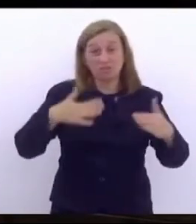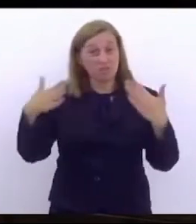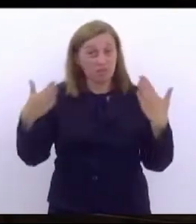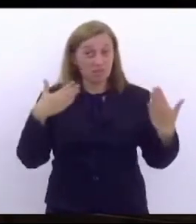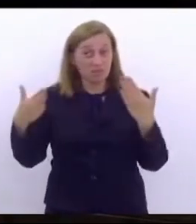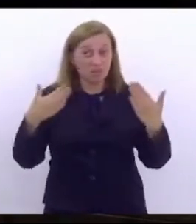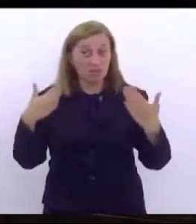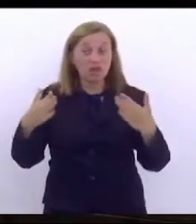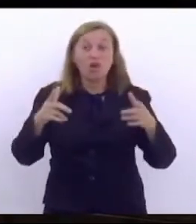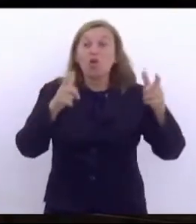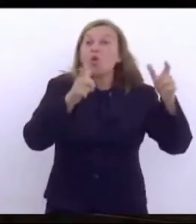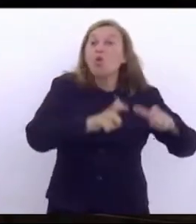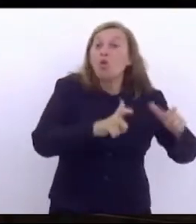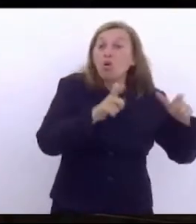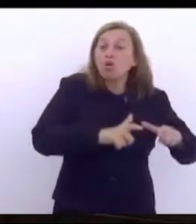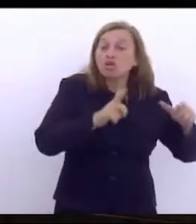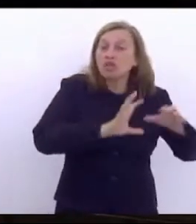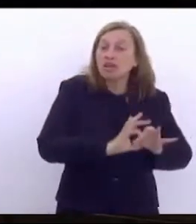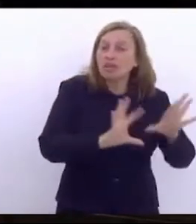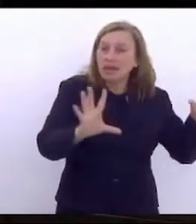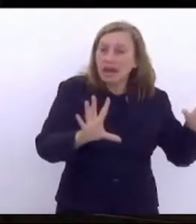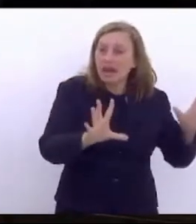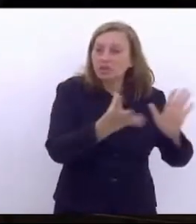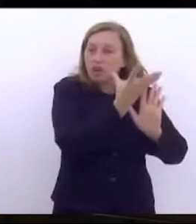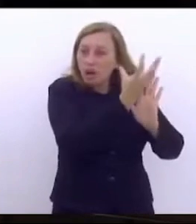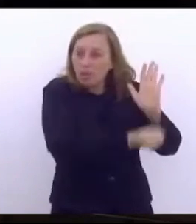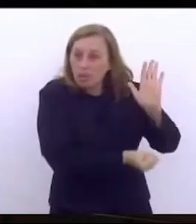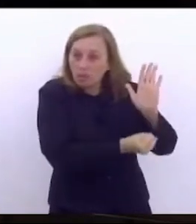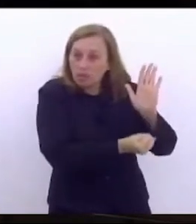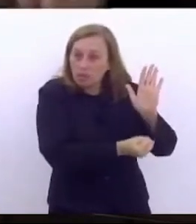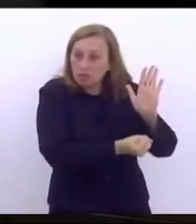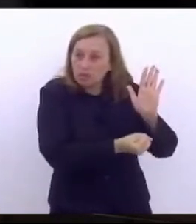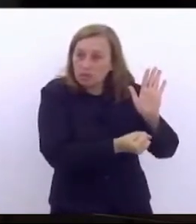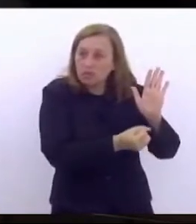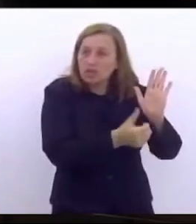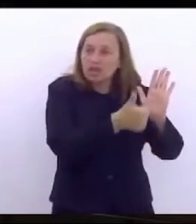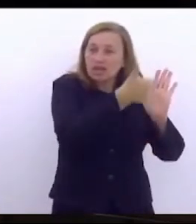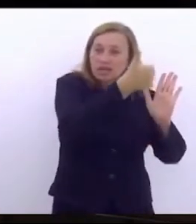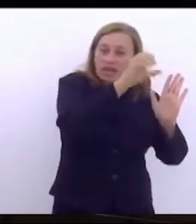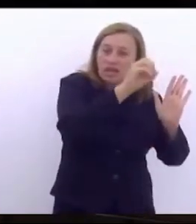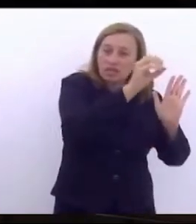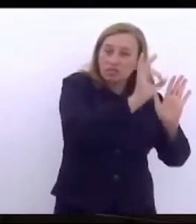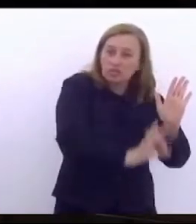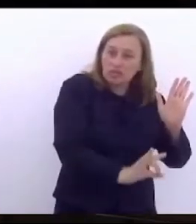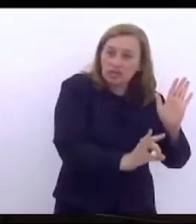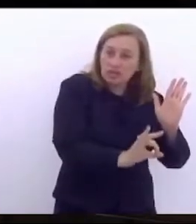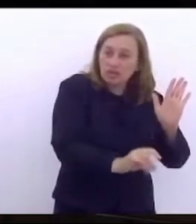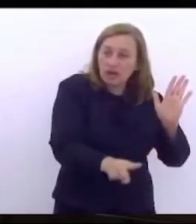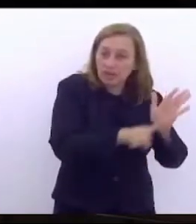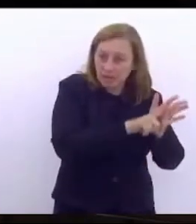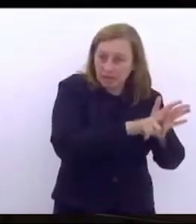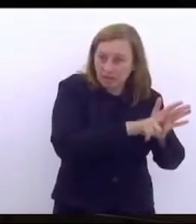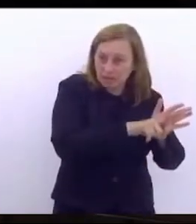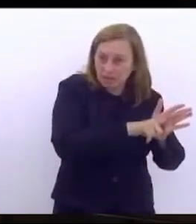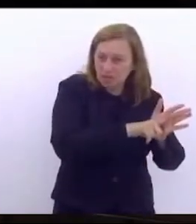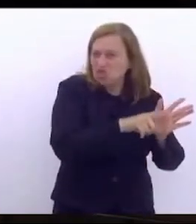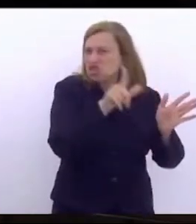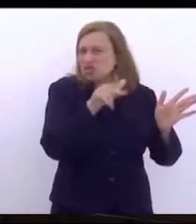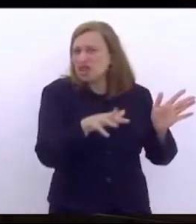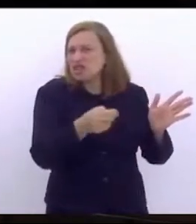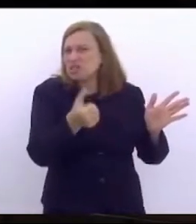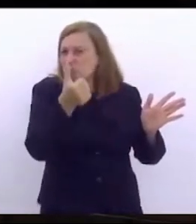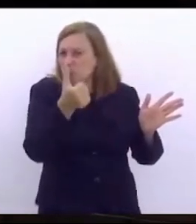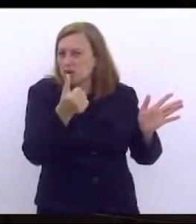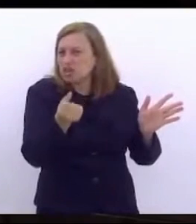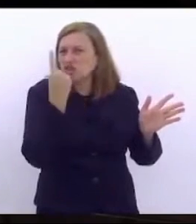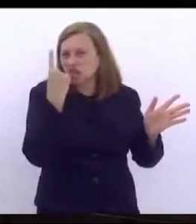Então, onde é legalizado, segundo esse dado, aborta-se numa incidência 10% menor. Né? É muita diferença, mas